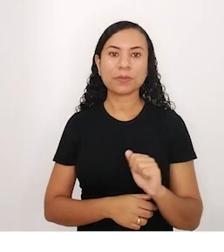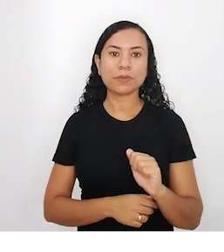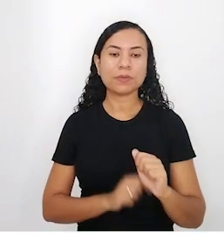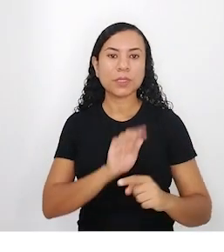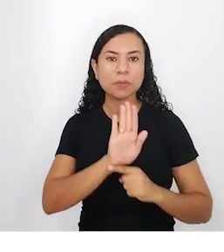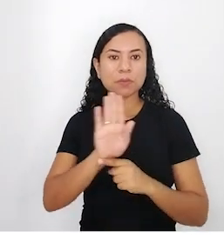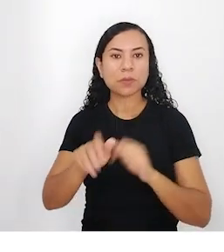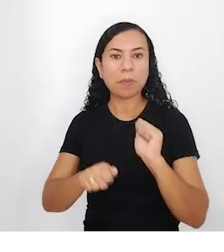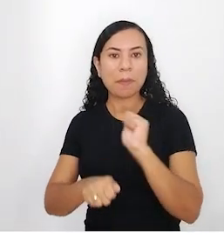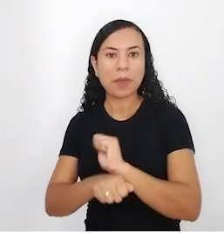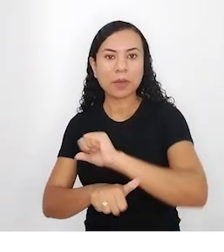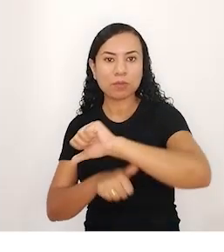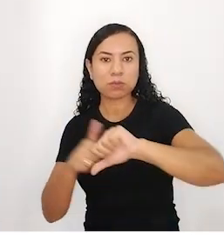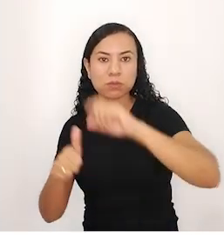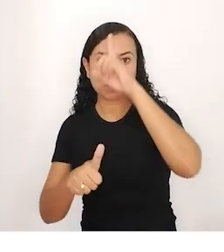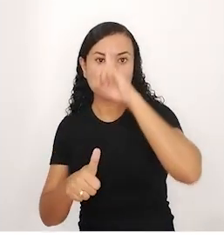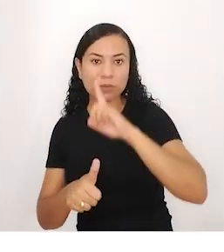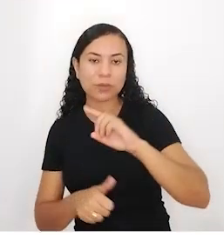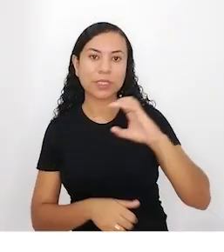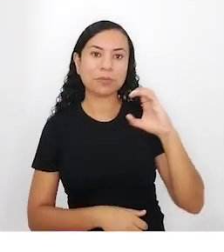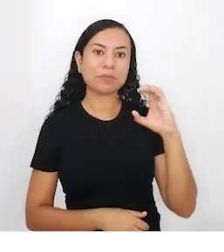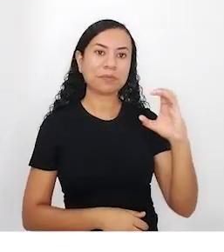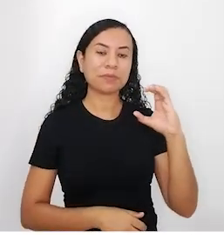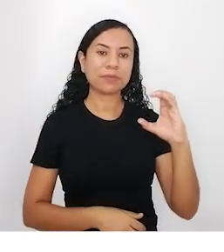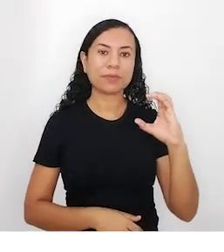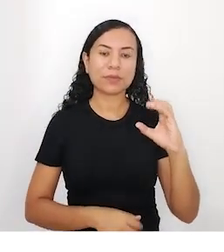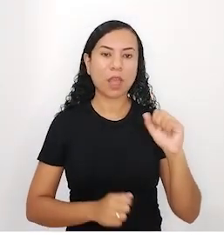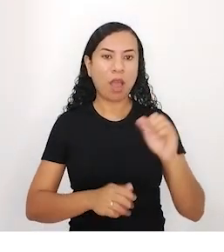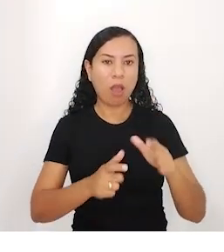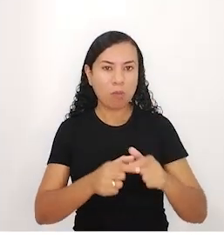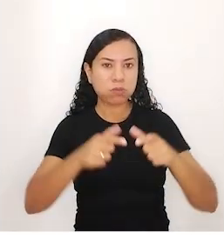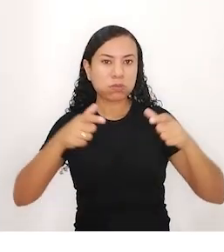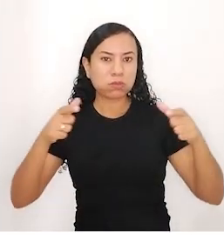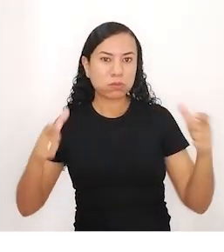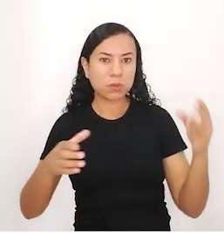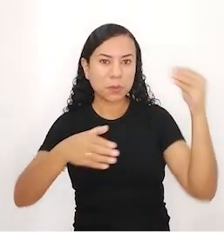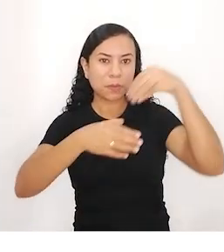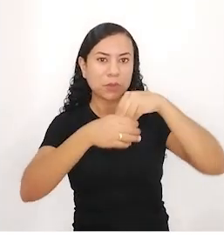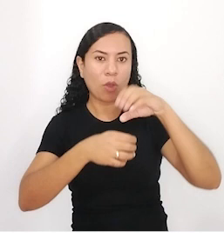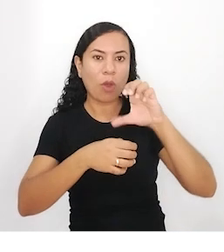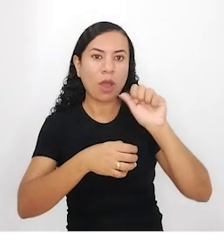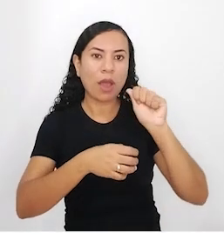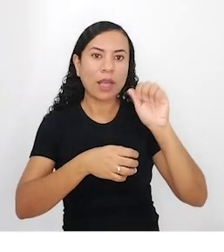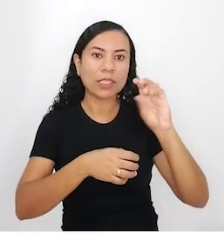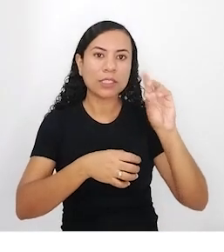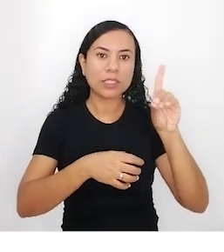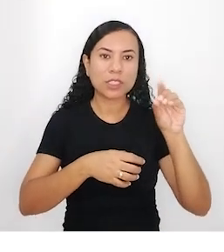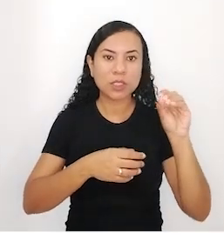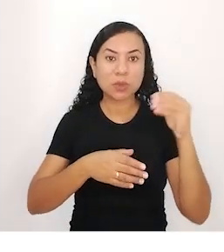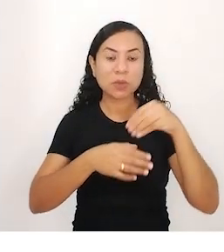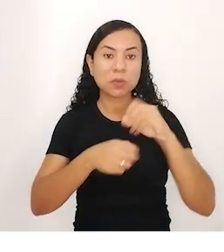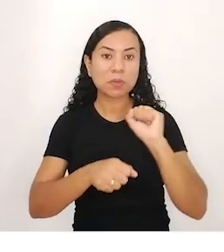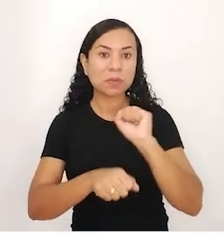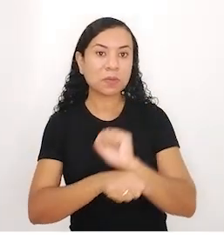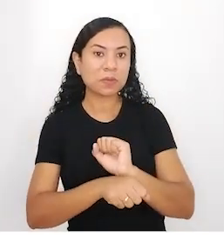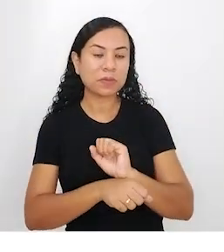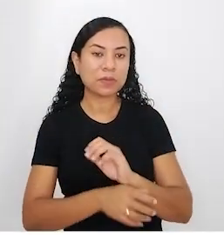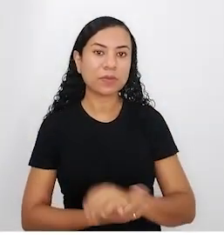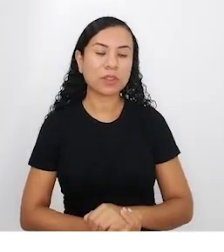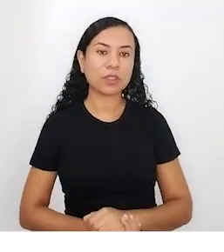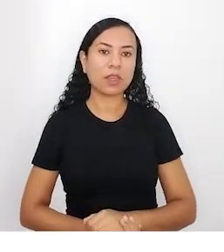fotossíntese? Letra D. Inibe a decomposição de clorofila e aumenta a produção de etileno? Letra E.